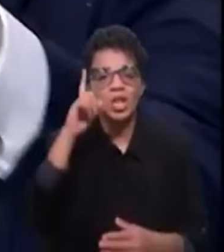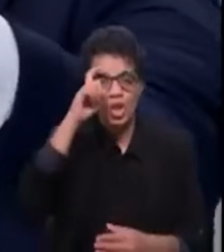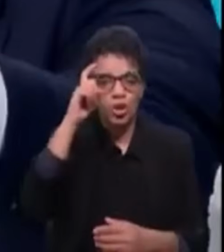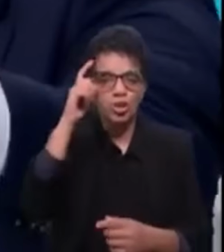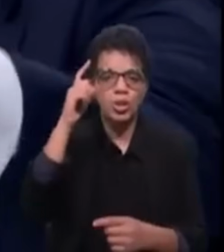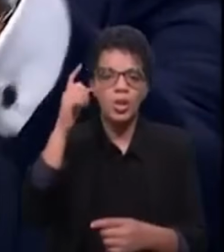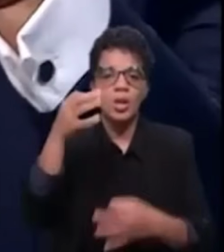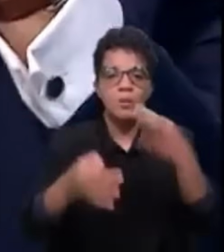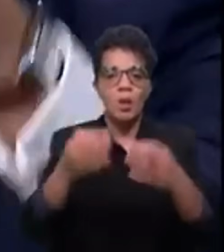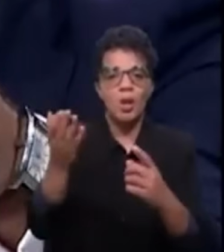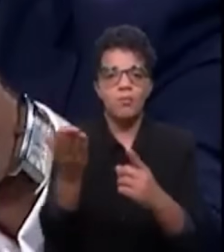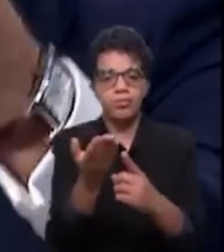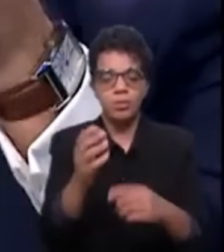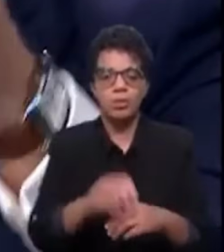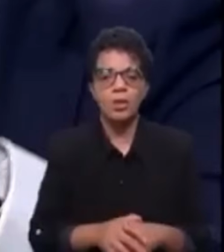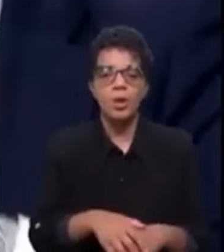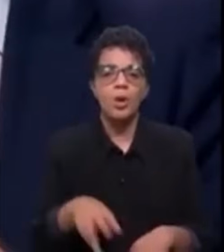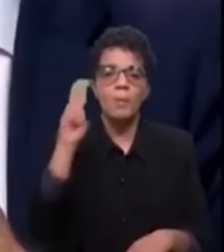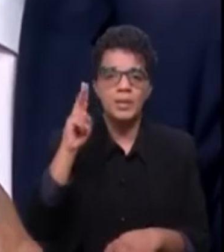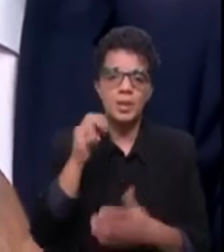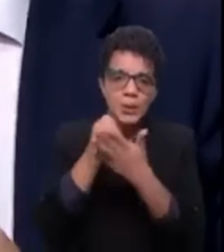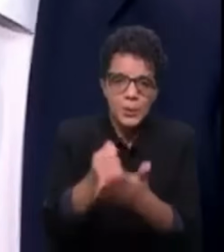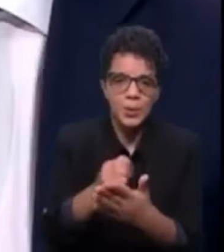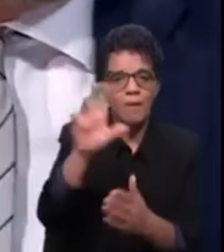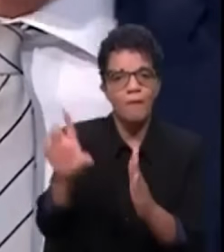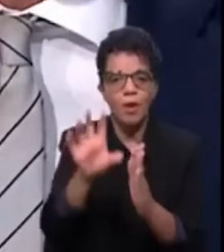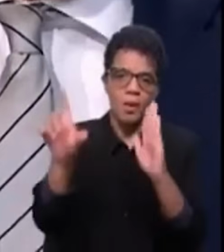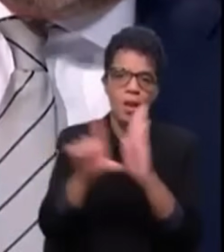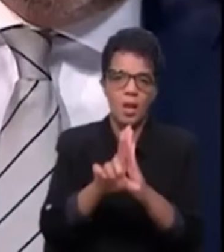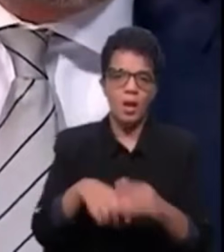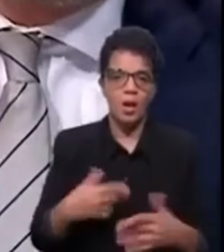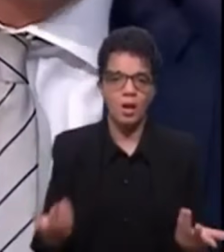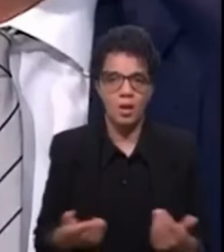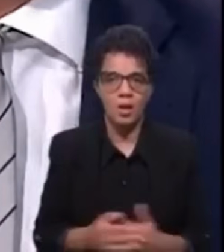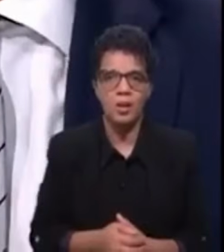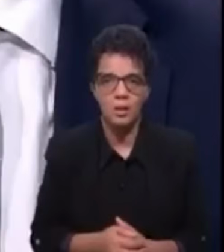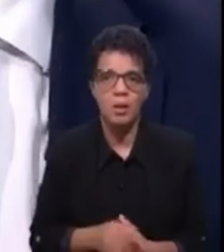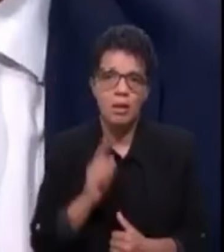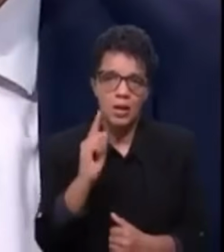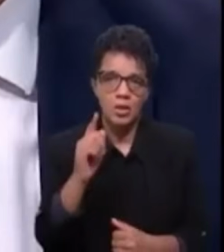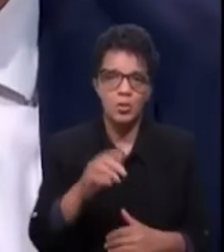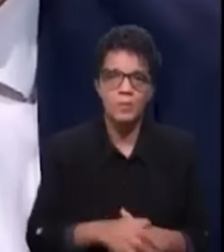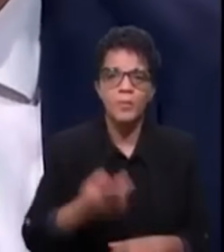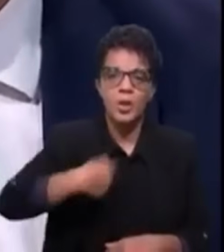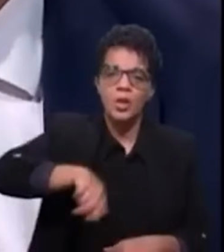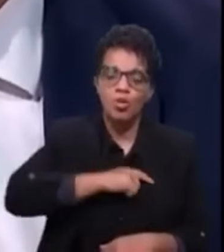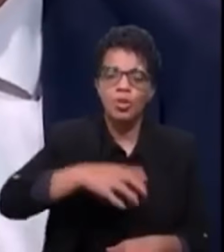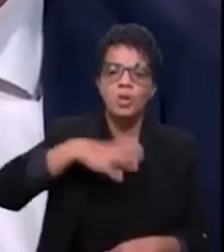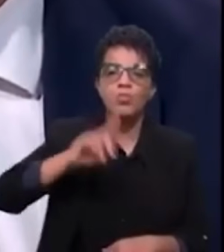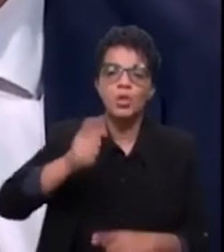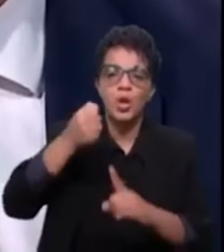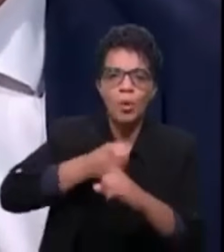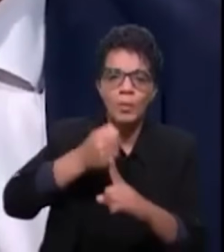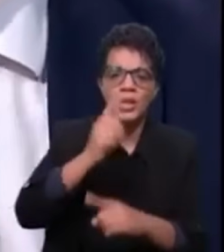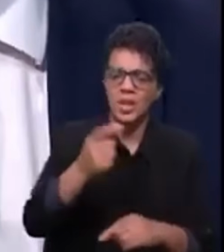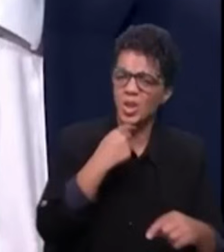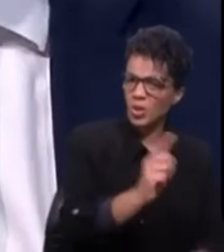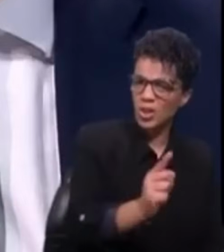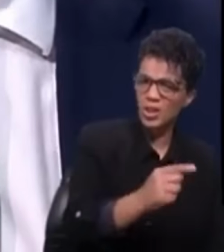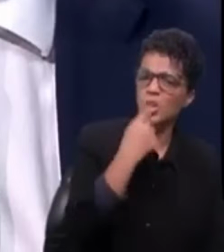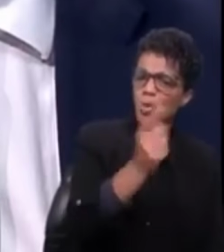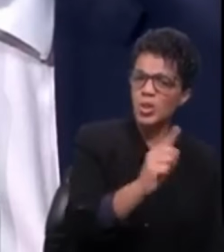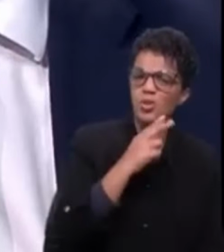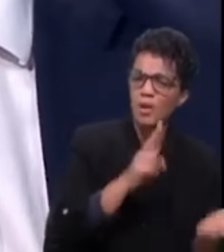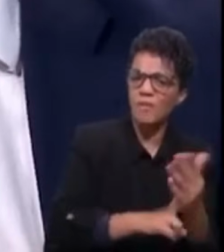o PSD tem sido cúmplice com este ti sido CS queremos mesmo com nem tem